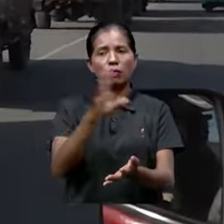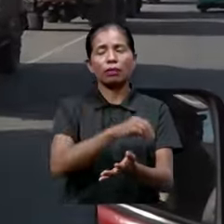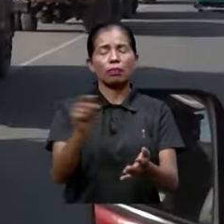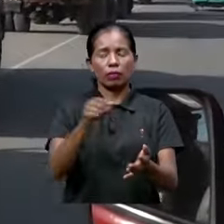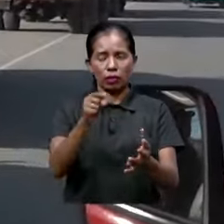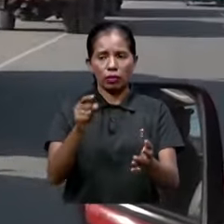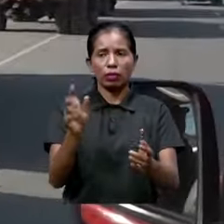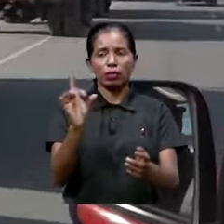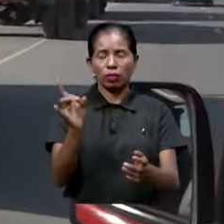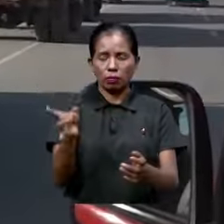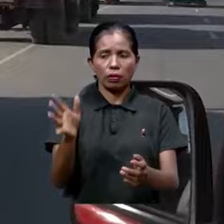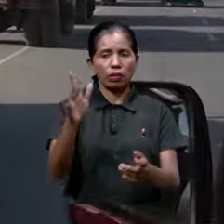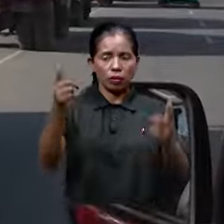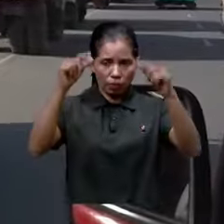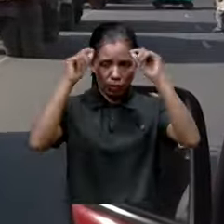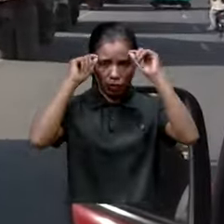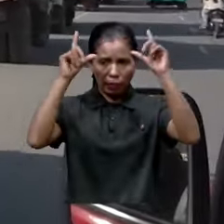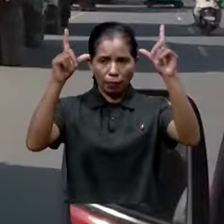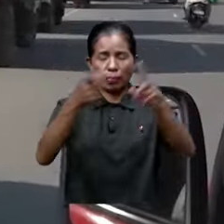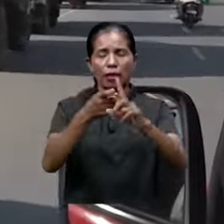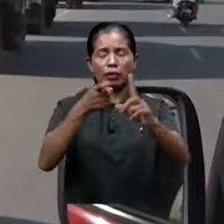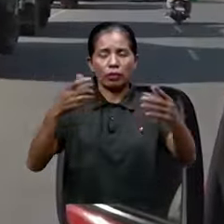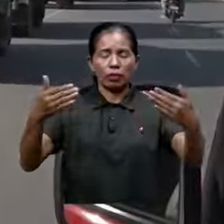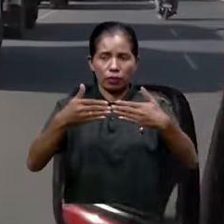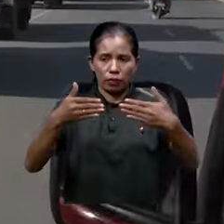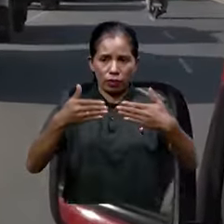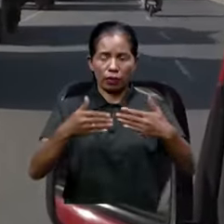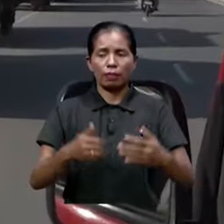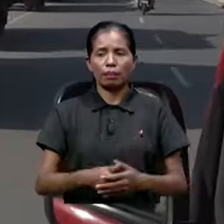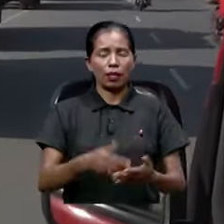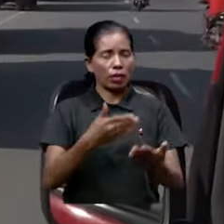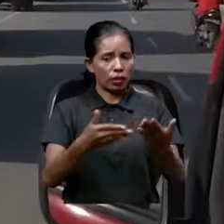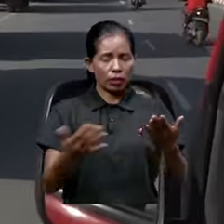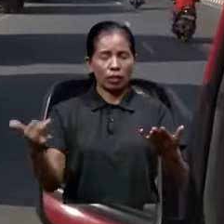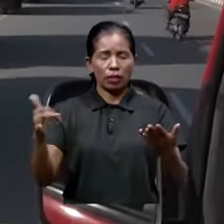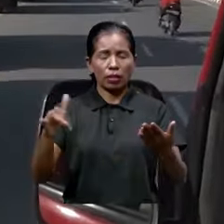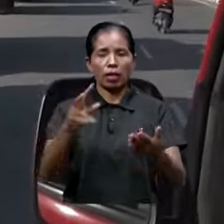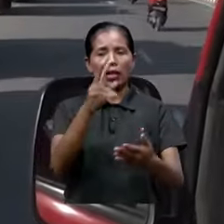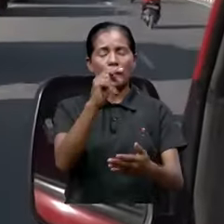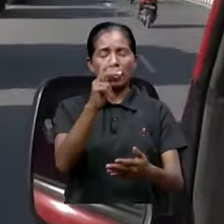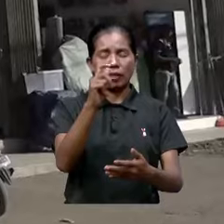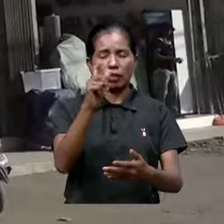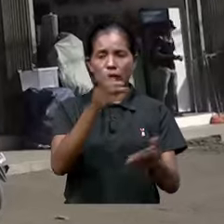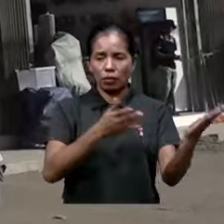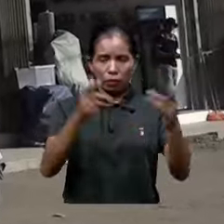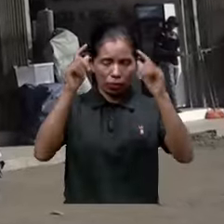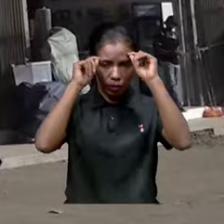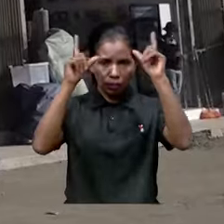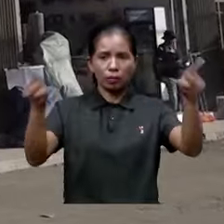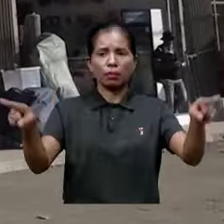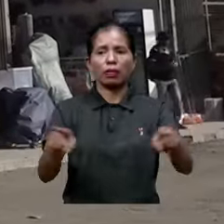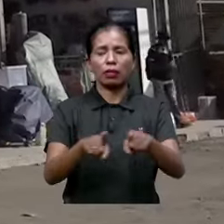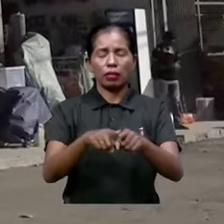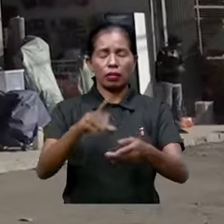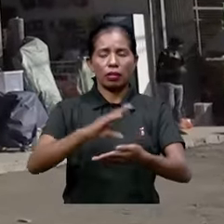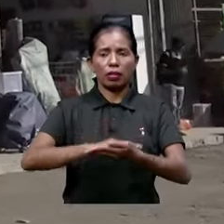hitunul resing hitu, mak mai Timor Leste li husi fronteira terrestre. Sasan sira ne Nusa Tenggara Timur exporta mai Timor Leste makanesan,